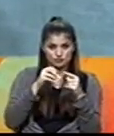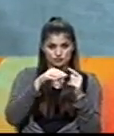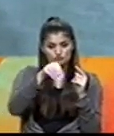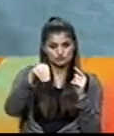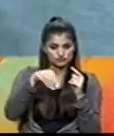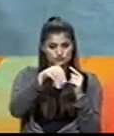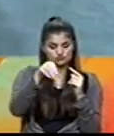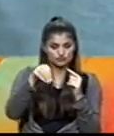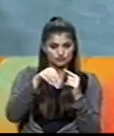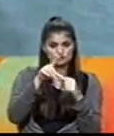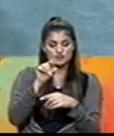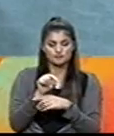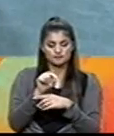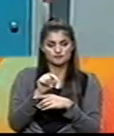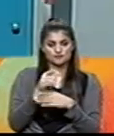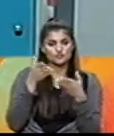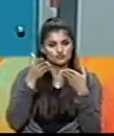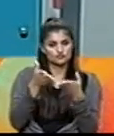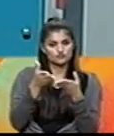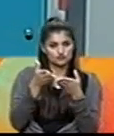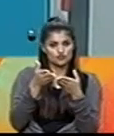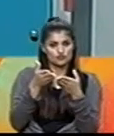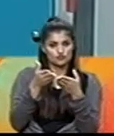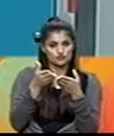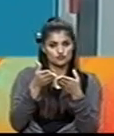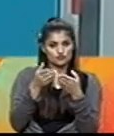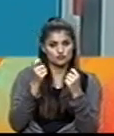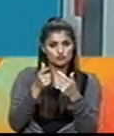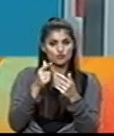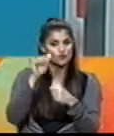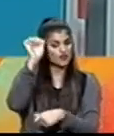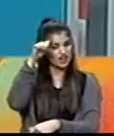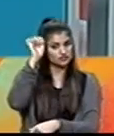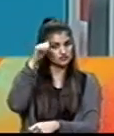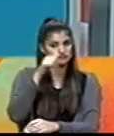as aromáticas. Levamos a gratinar com um pouco de queijo.